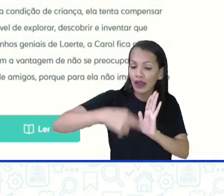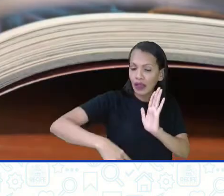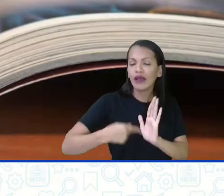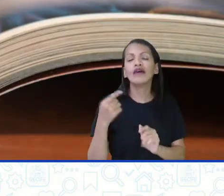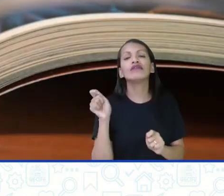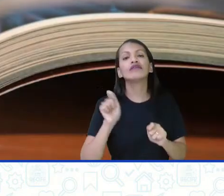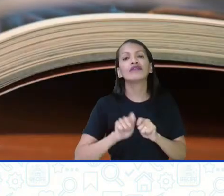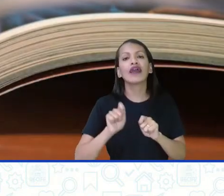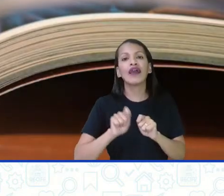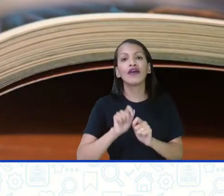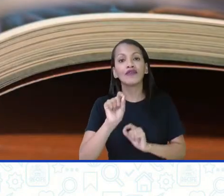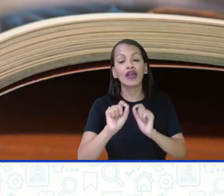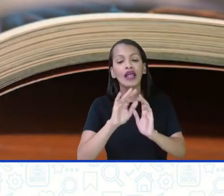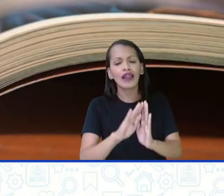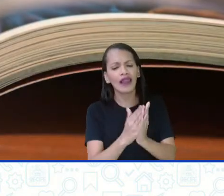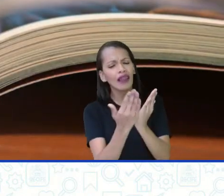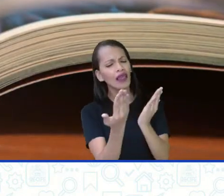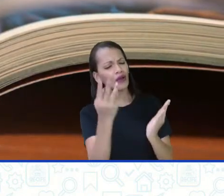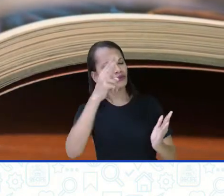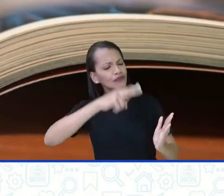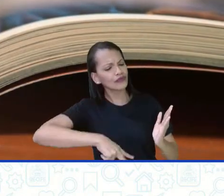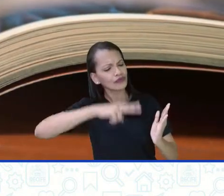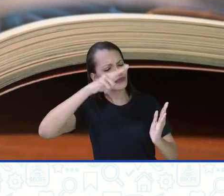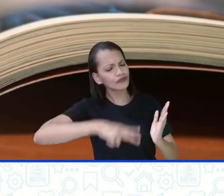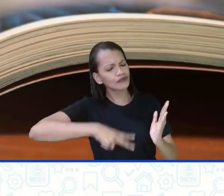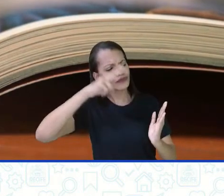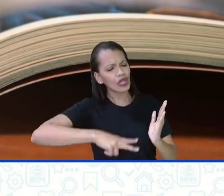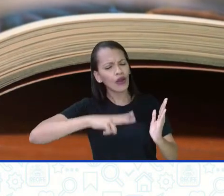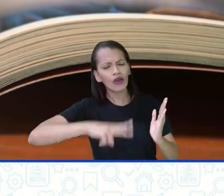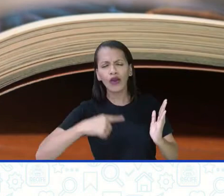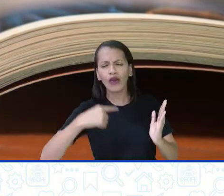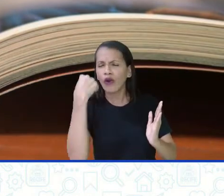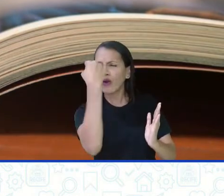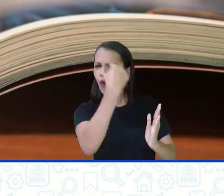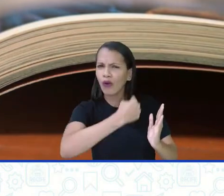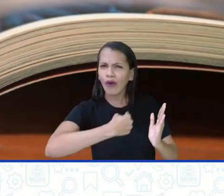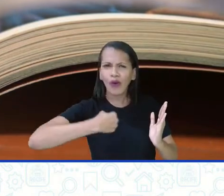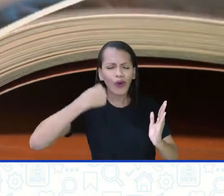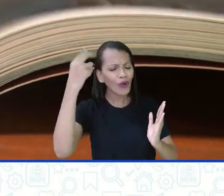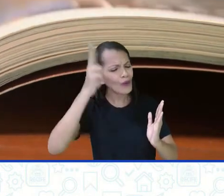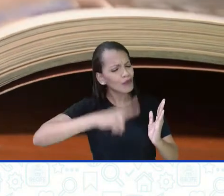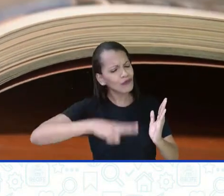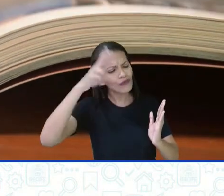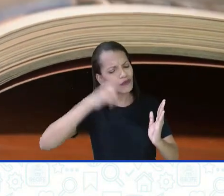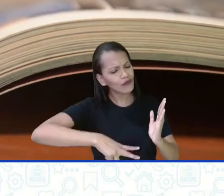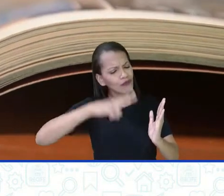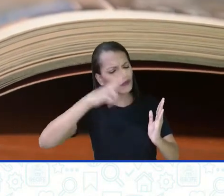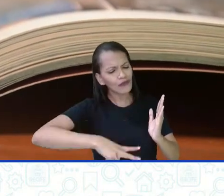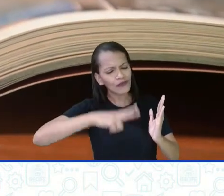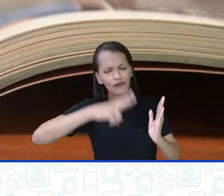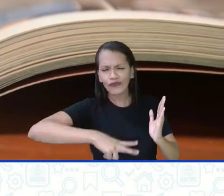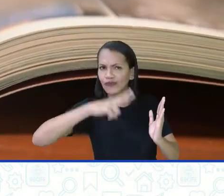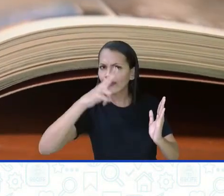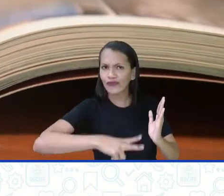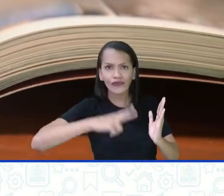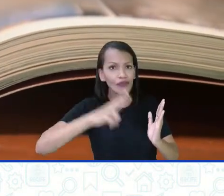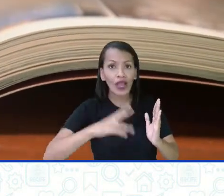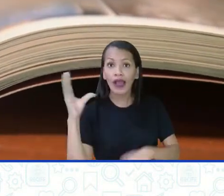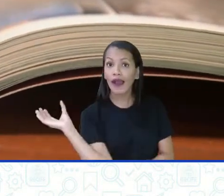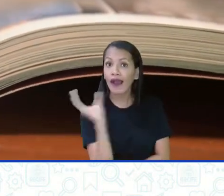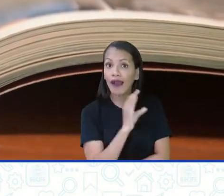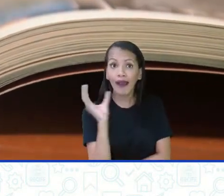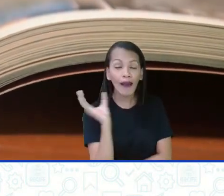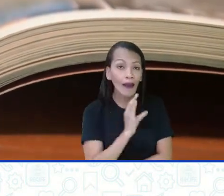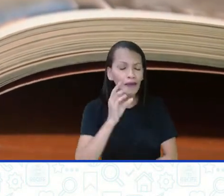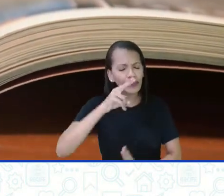leu muito e leu por horas. Ela devorou o conteúdo de Carol em pouquíssimo